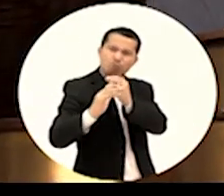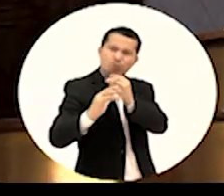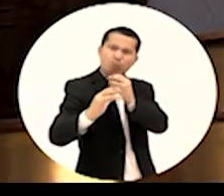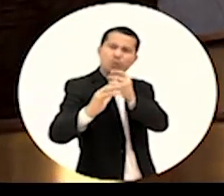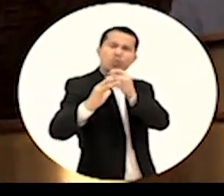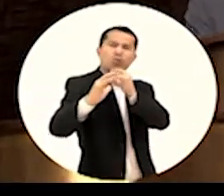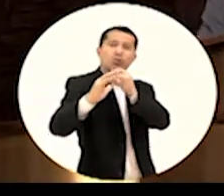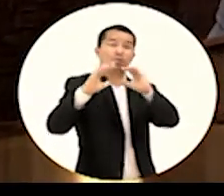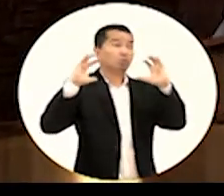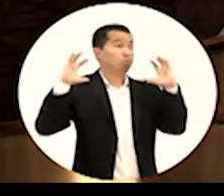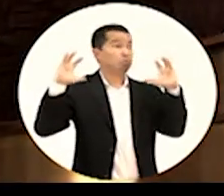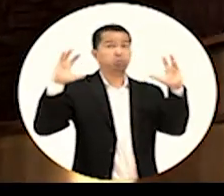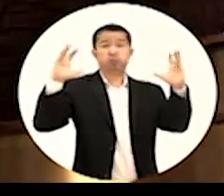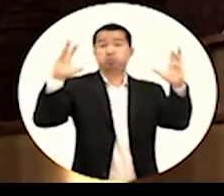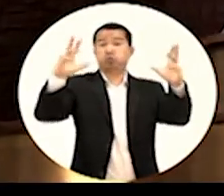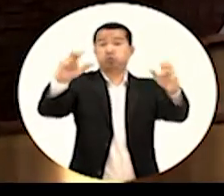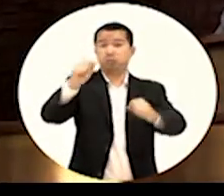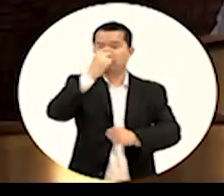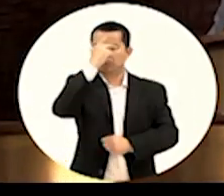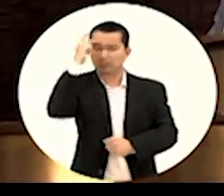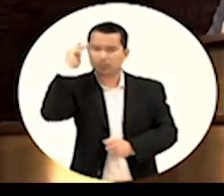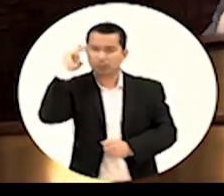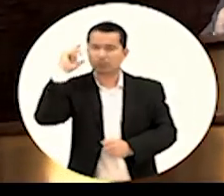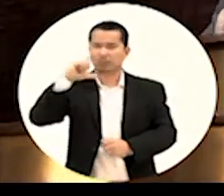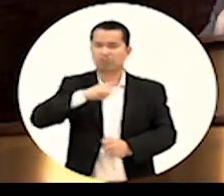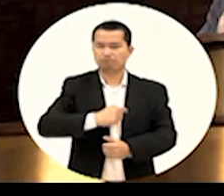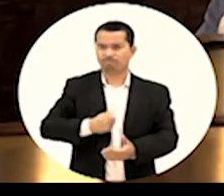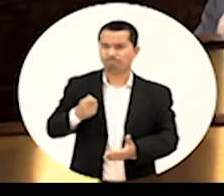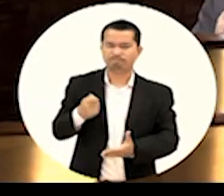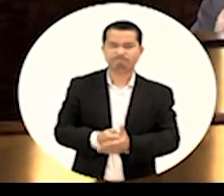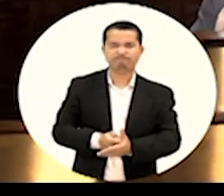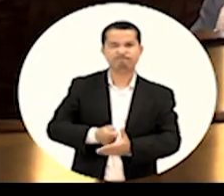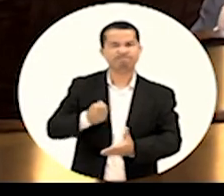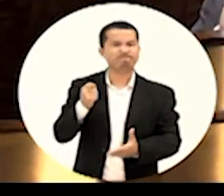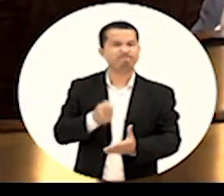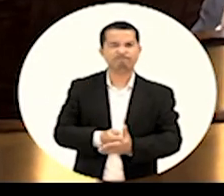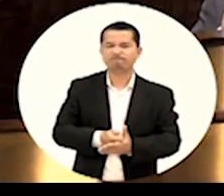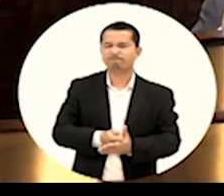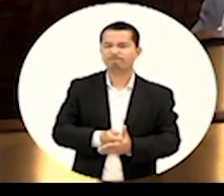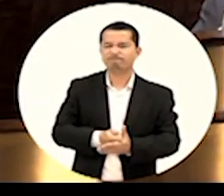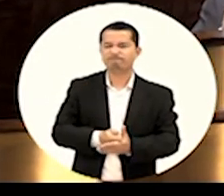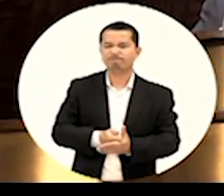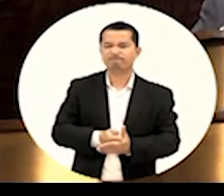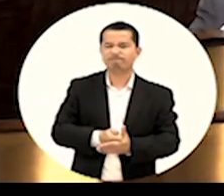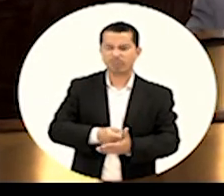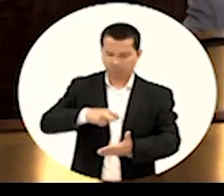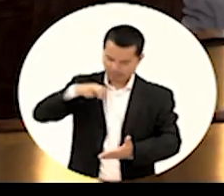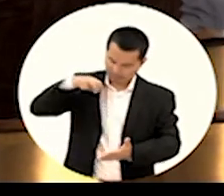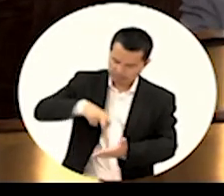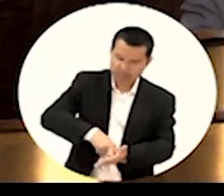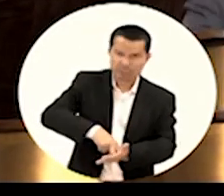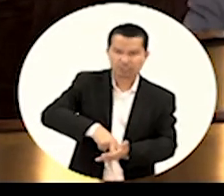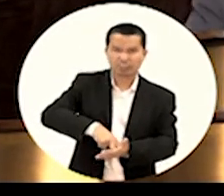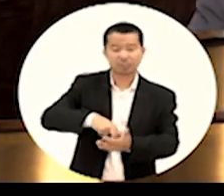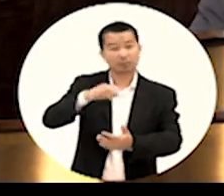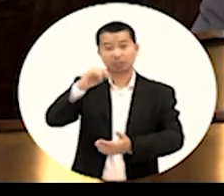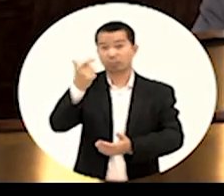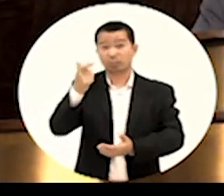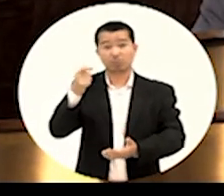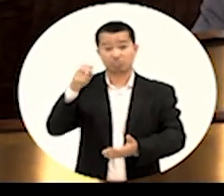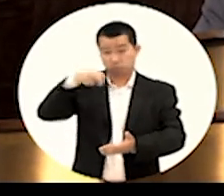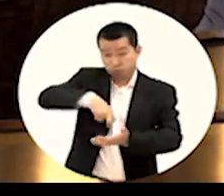quando tocou a trombeta e todos eram obrigados, sob pena de